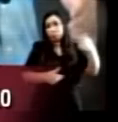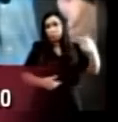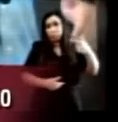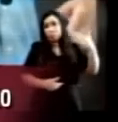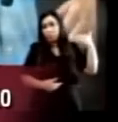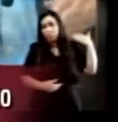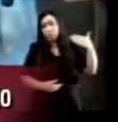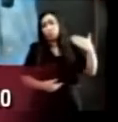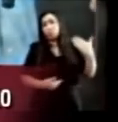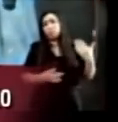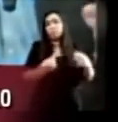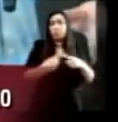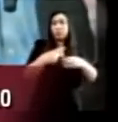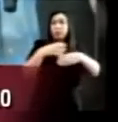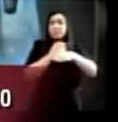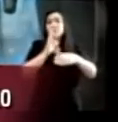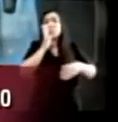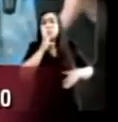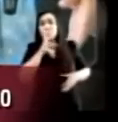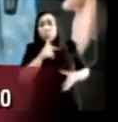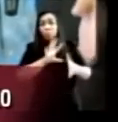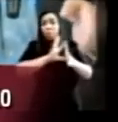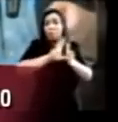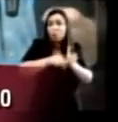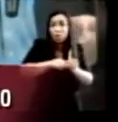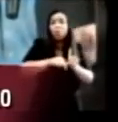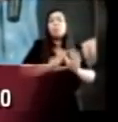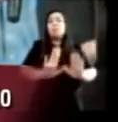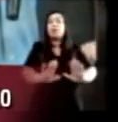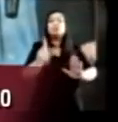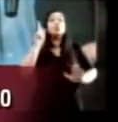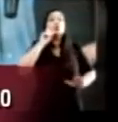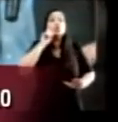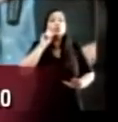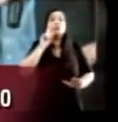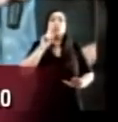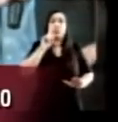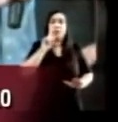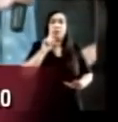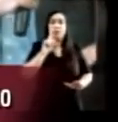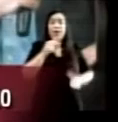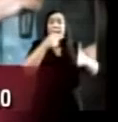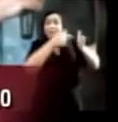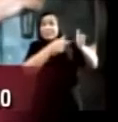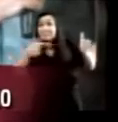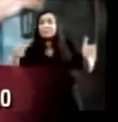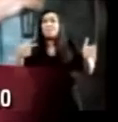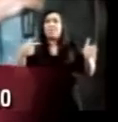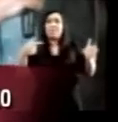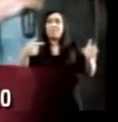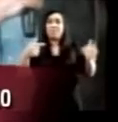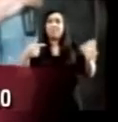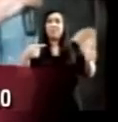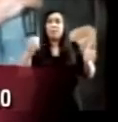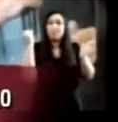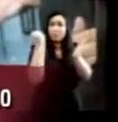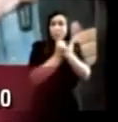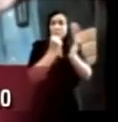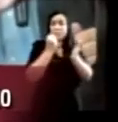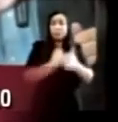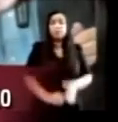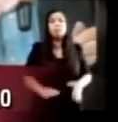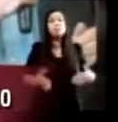semanas, que atrasou o exame e assim por diante, mas é o dia que ele foi notificado, a semana que ele foi notificado. Como